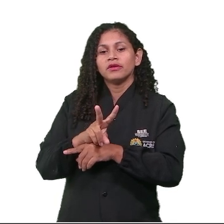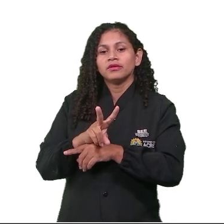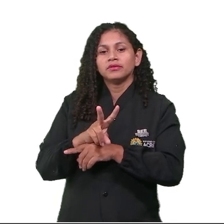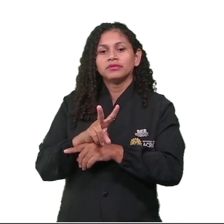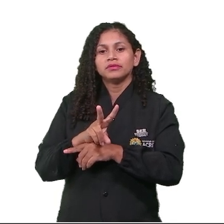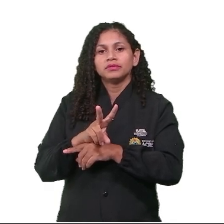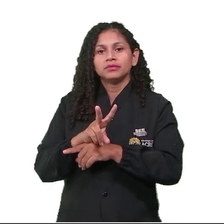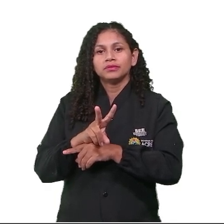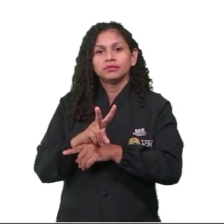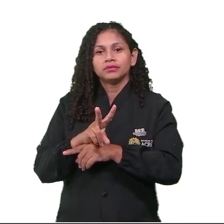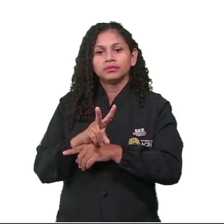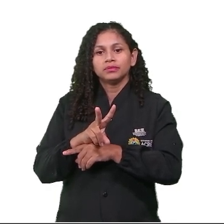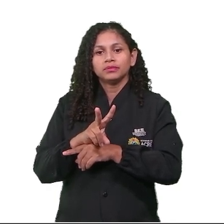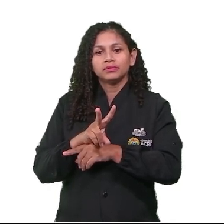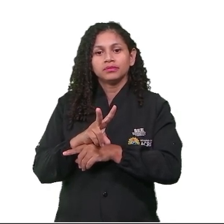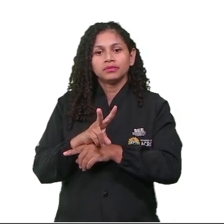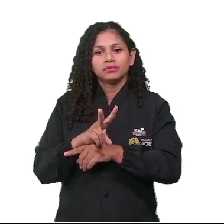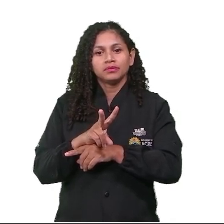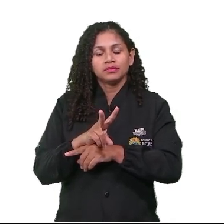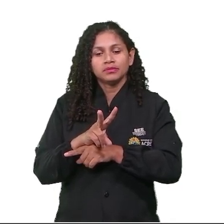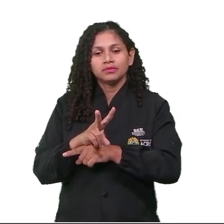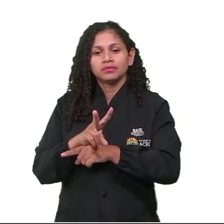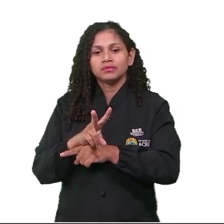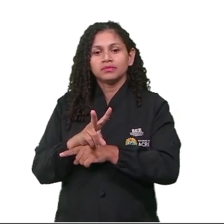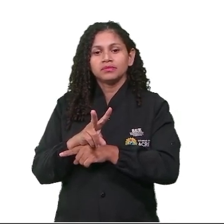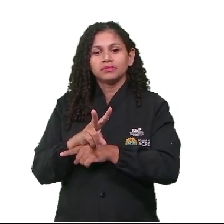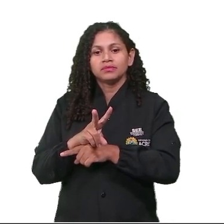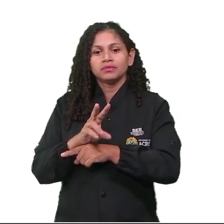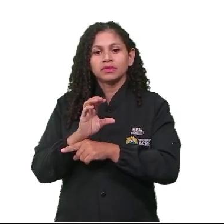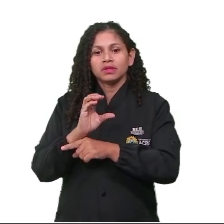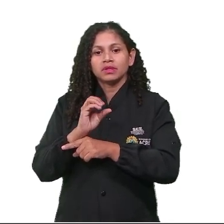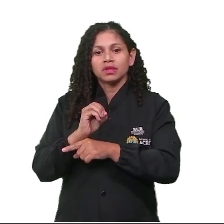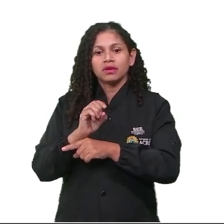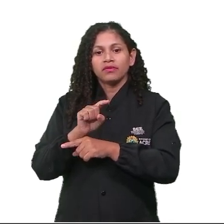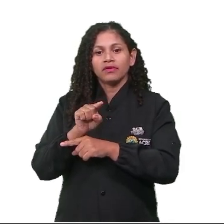fizermos essa multiplicação, nós vamos ter exatamente